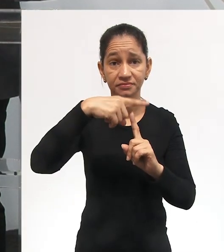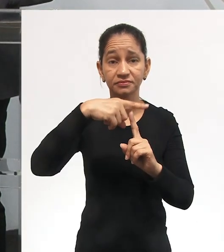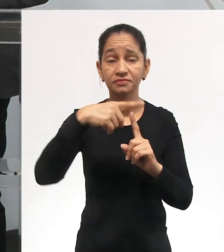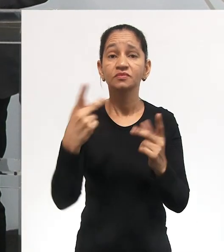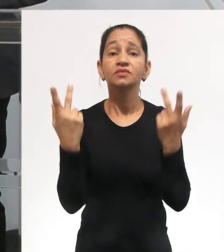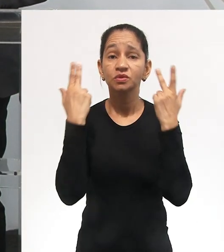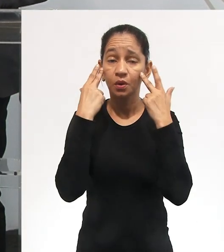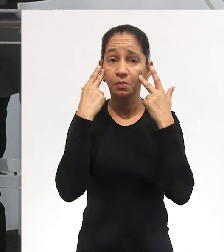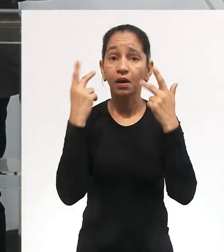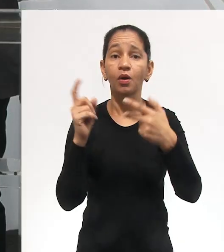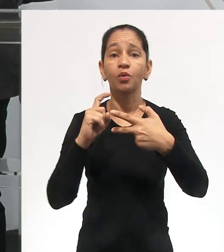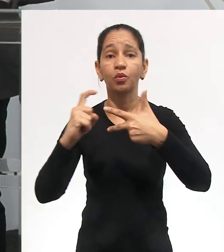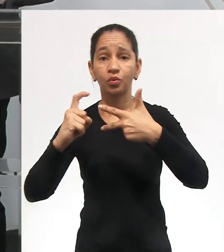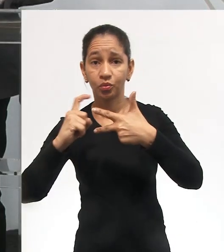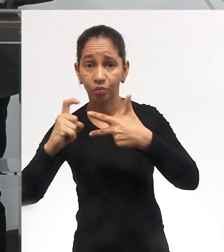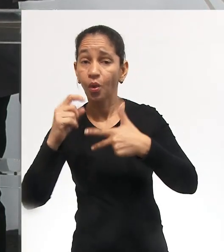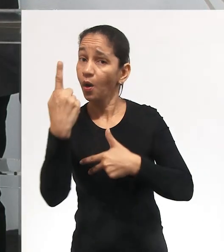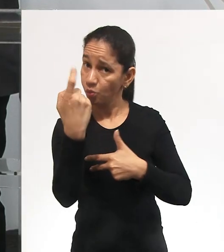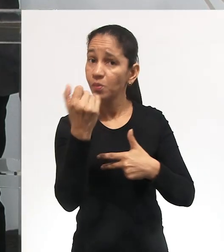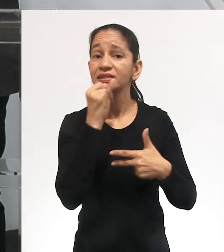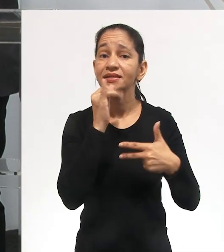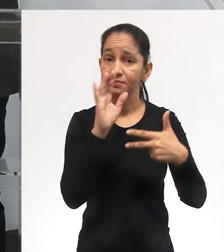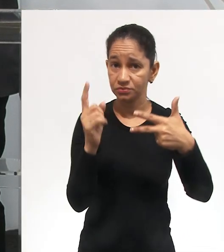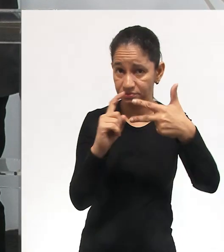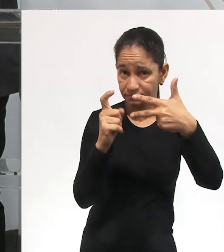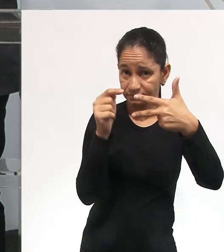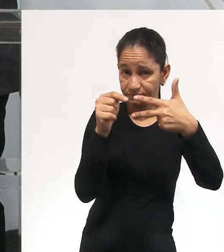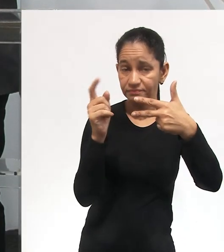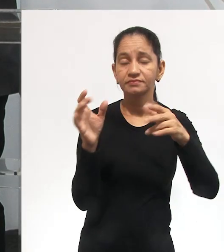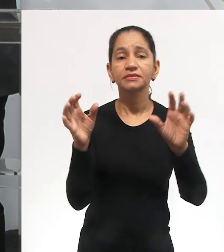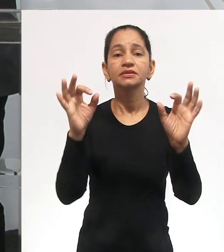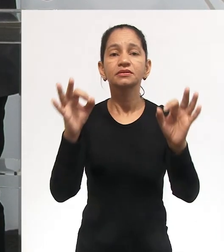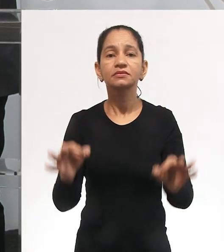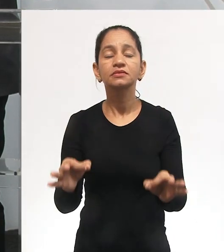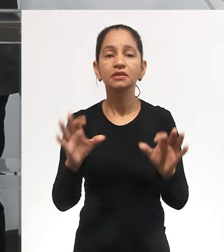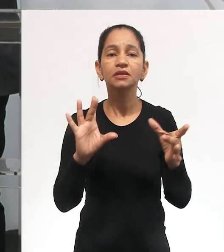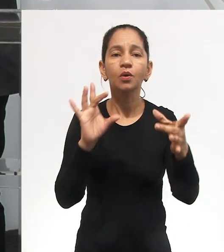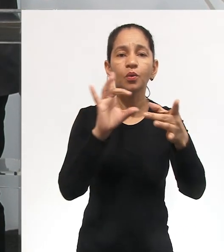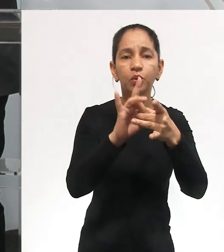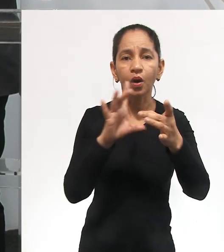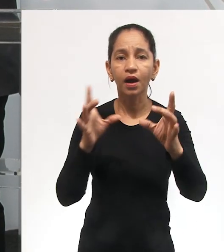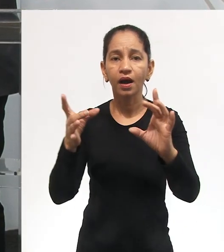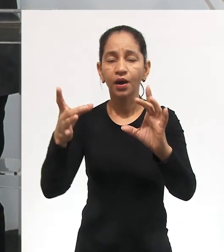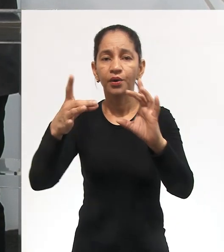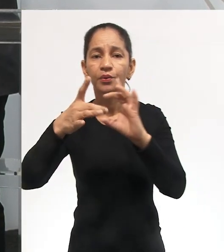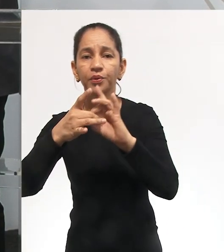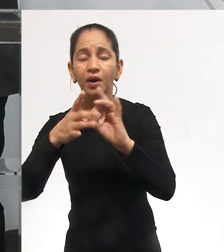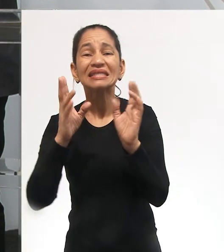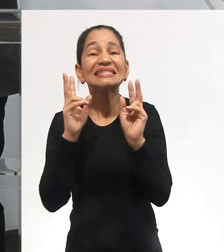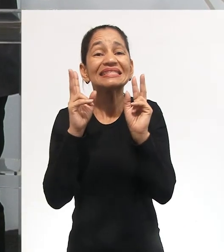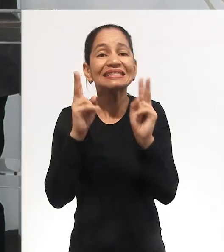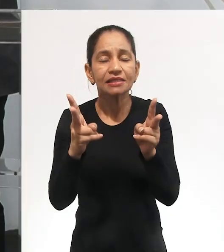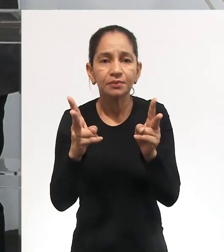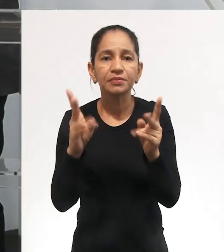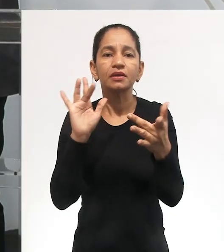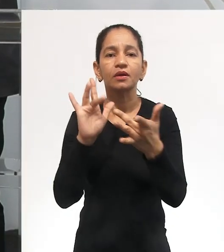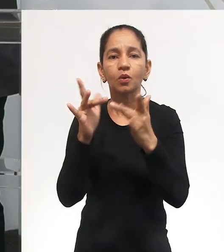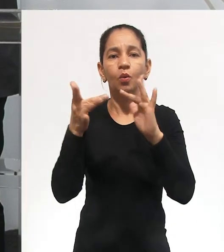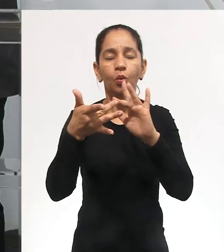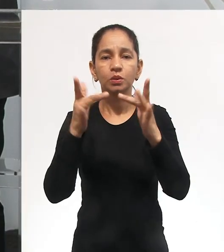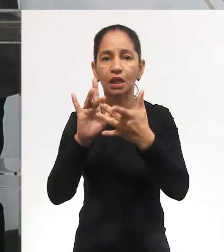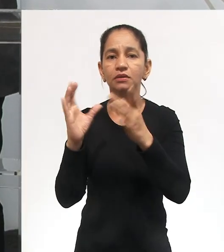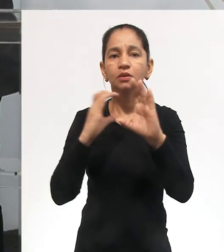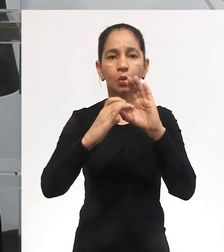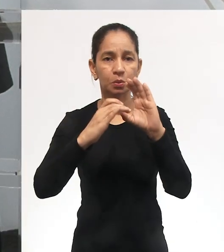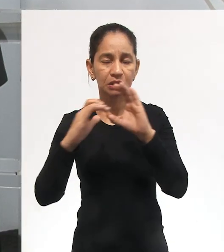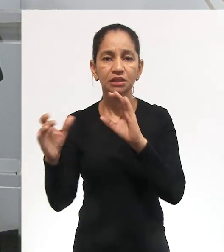o próprio executivo. Né, esse é um exemplo. Então eles estão realmente, né, concatenados, interligados ali, né, e sempre conversando, tá? Esses 3